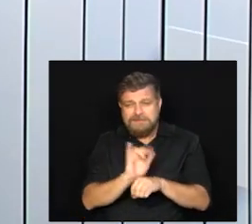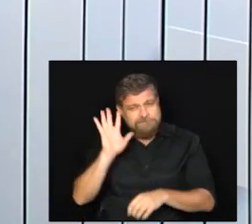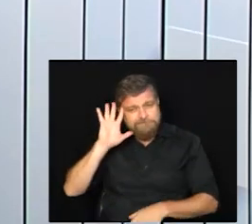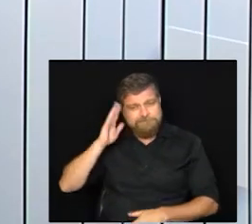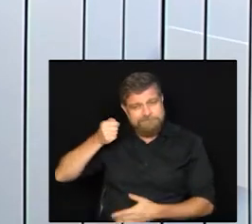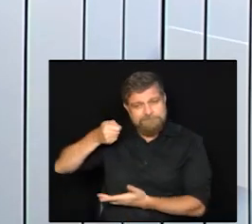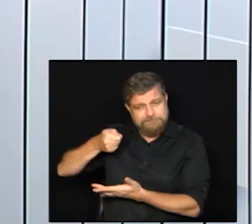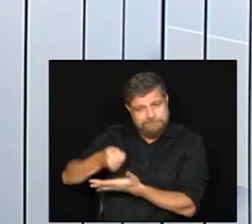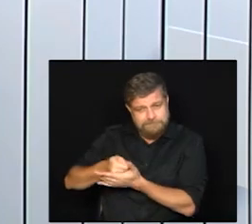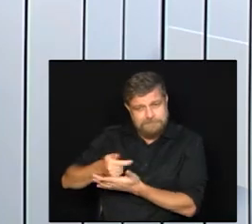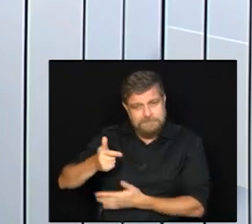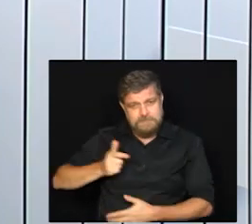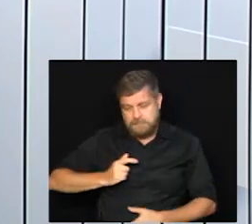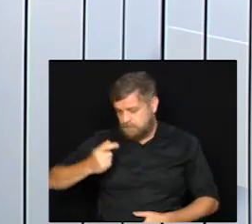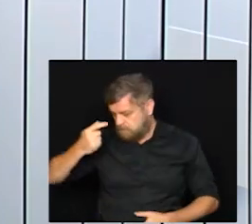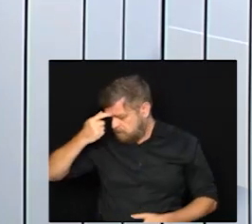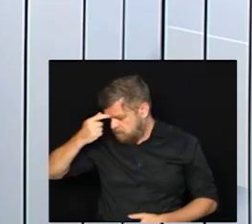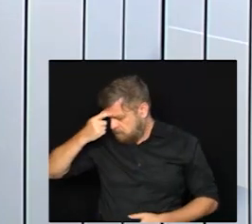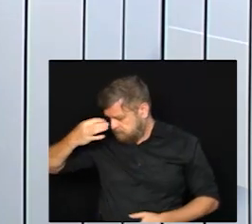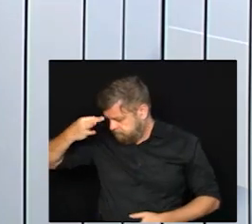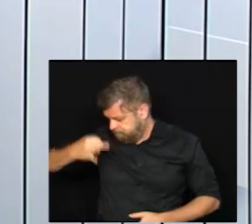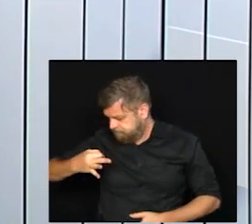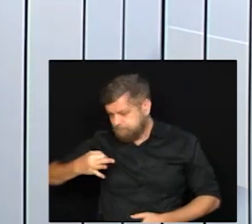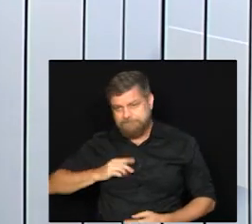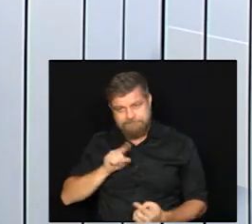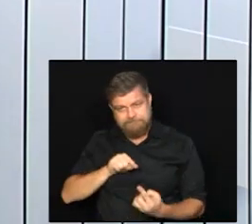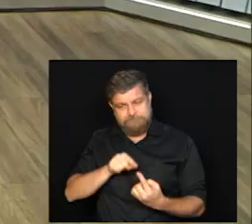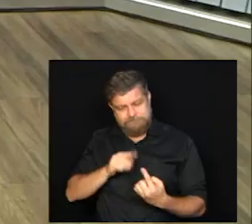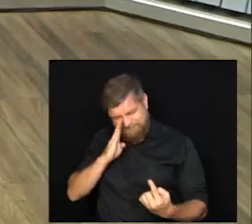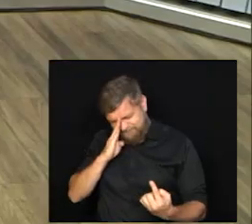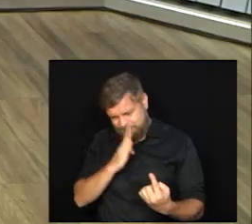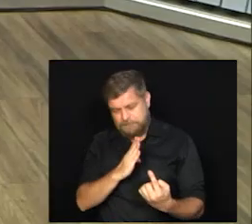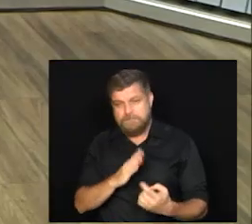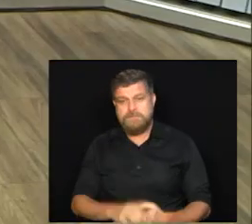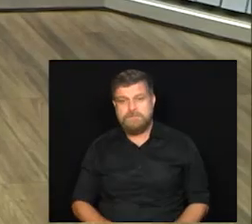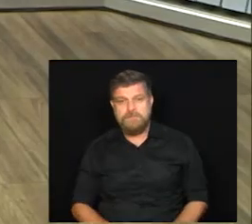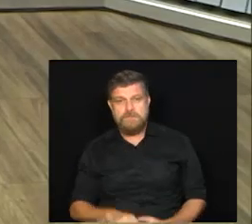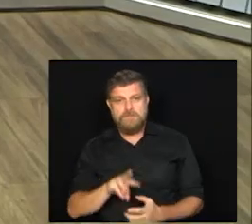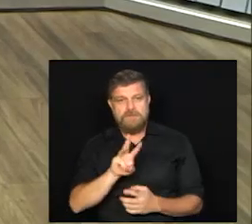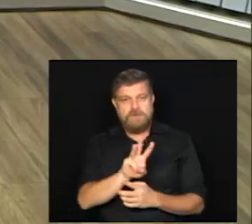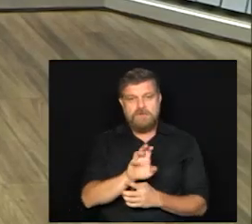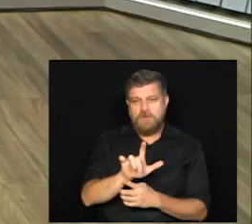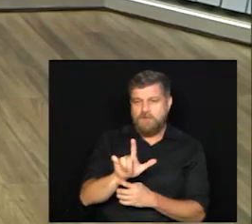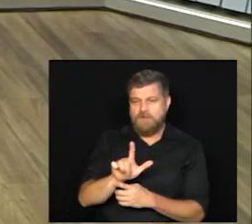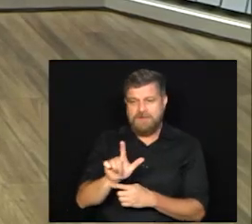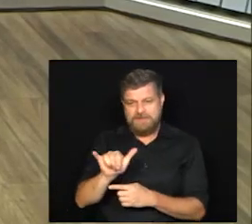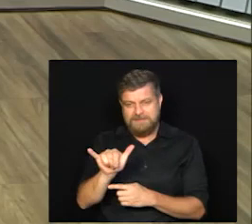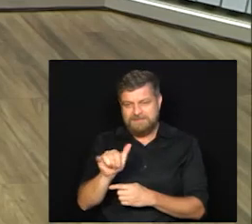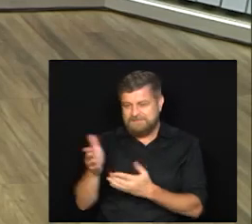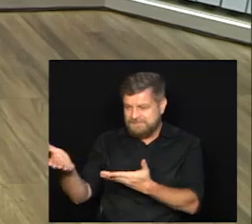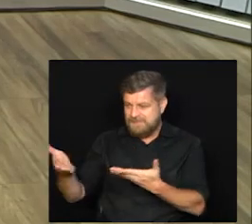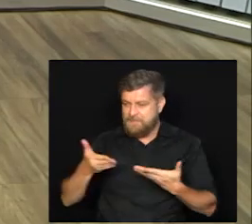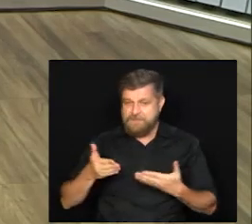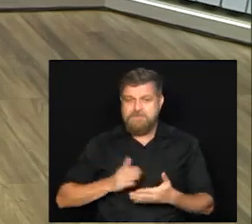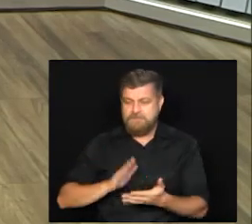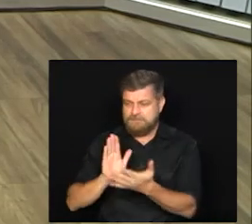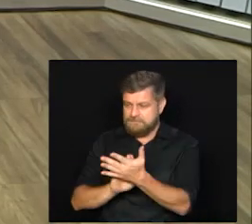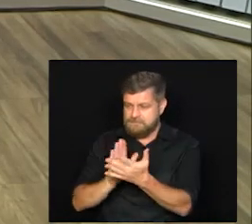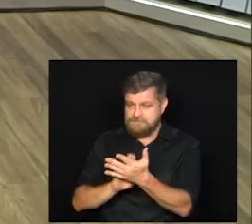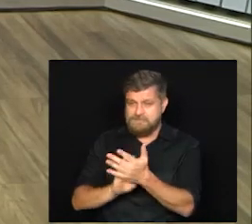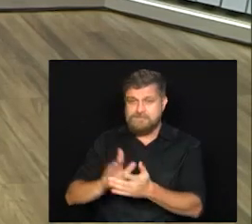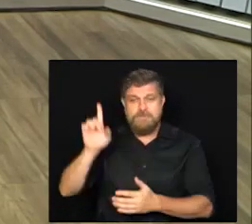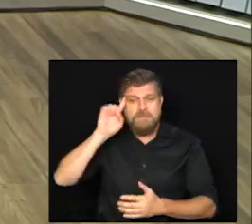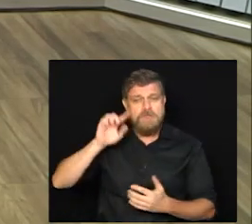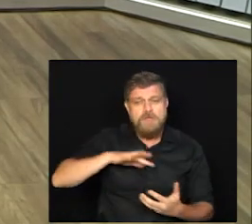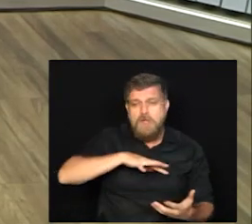decisões mais conscientes e assertivas. Ueli, seja bem-vinda, boa tarde, parabéns pelo Dia